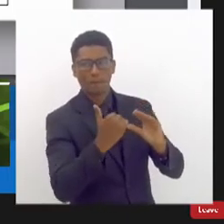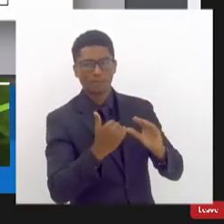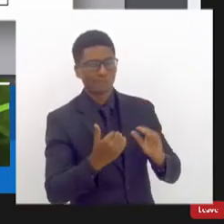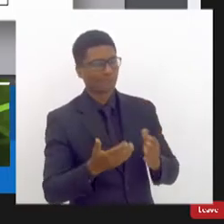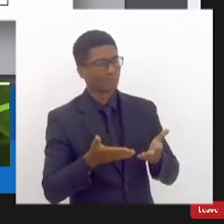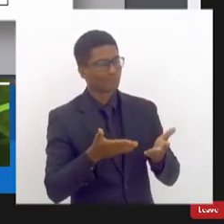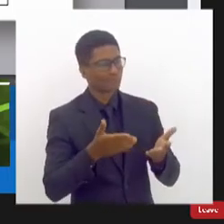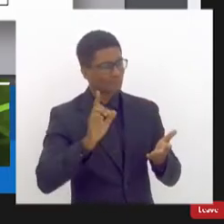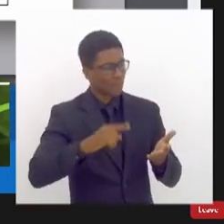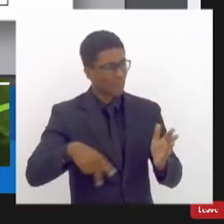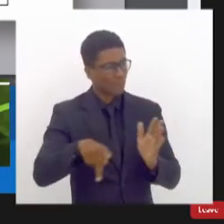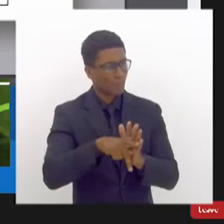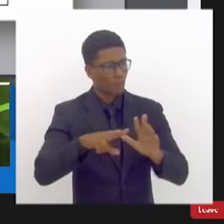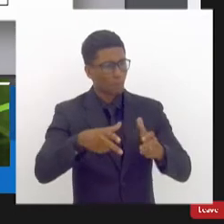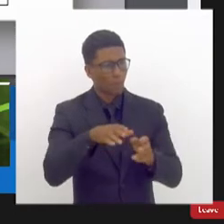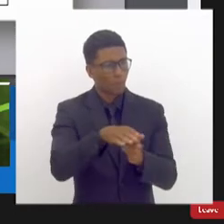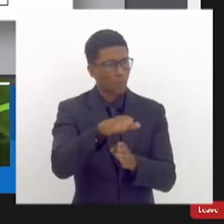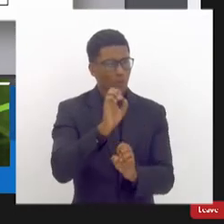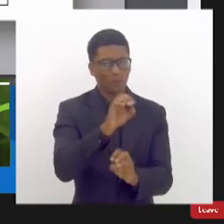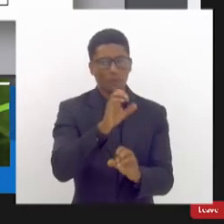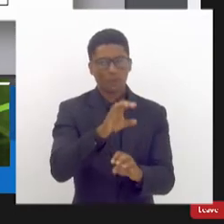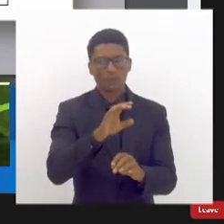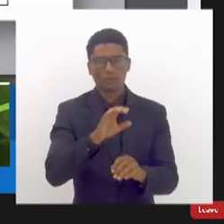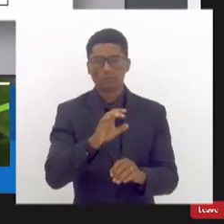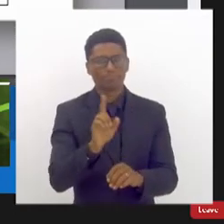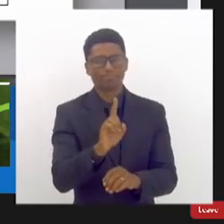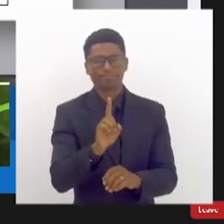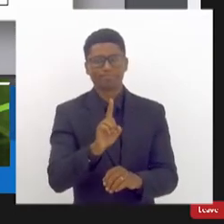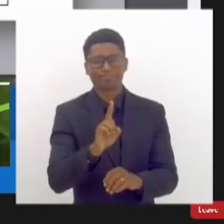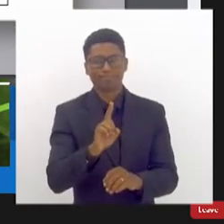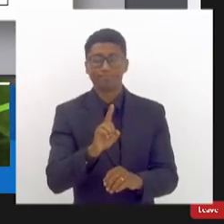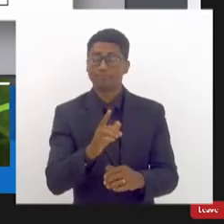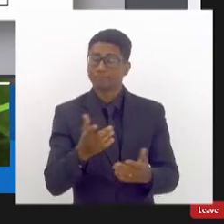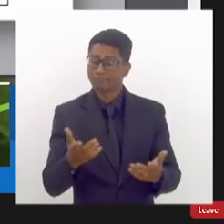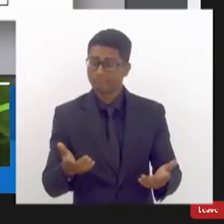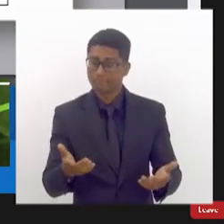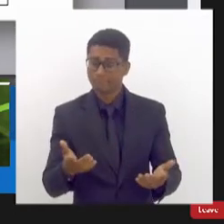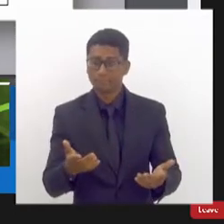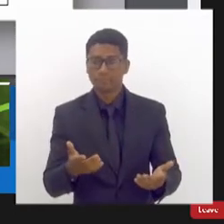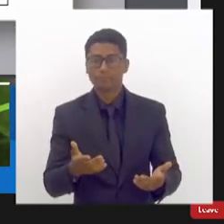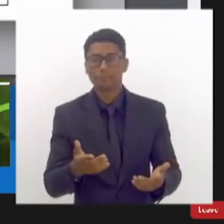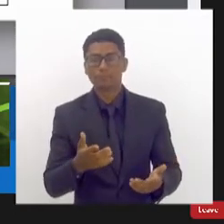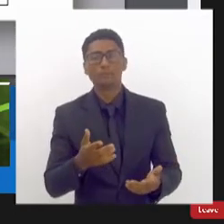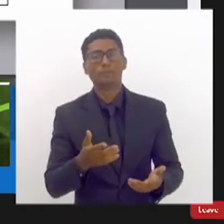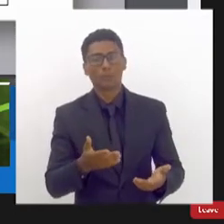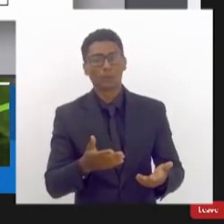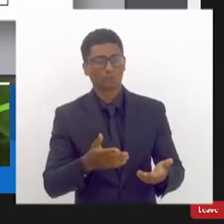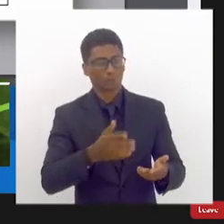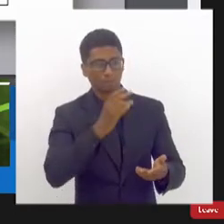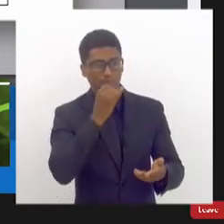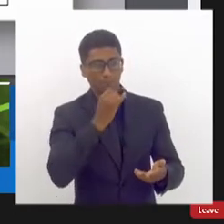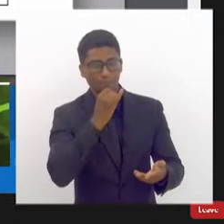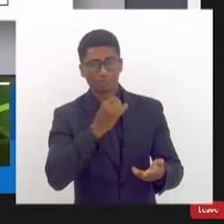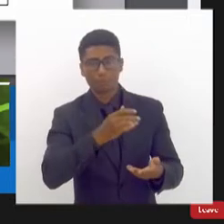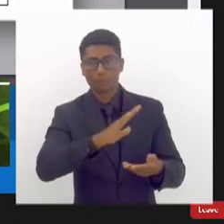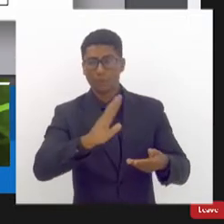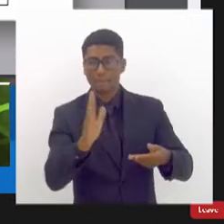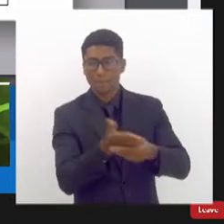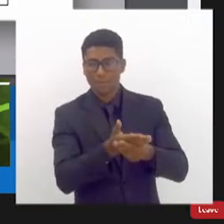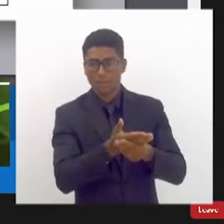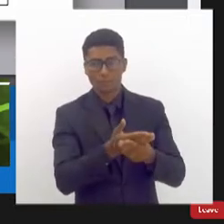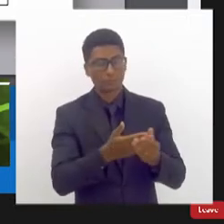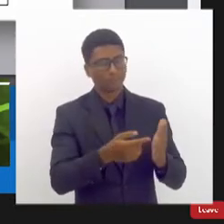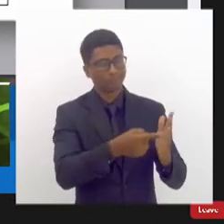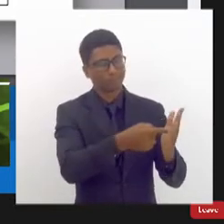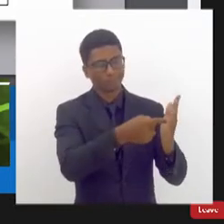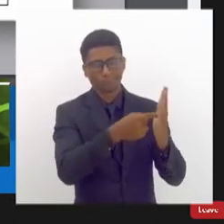para o Conselho Estadual de Educação e para a Secretaria Estadual de Educação. Um processo de admissibilidade, um processo para atender a admissibilidade,